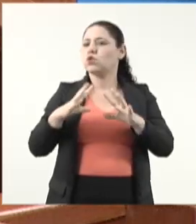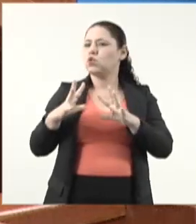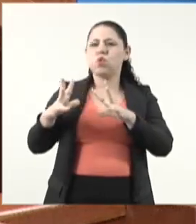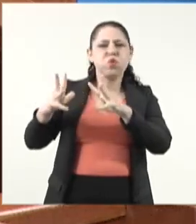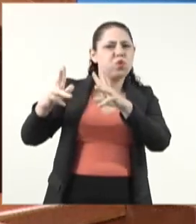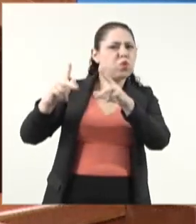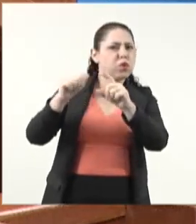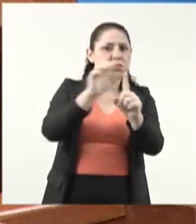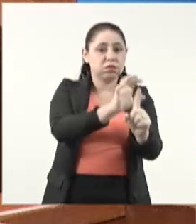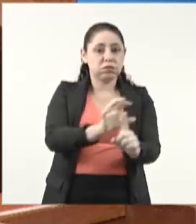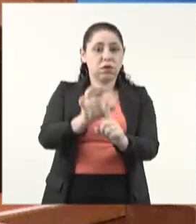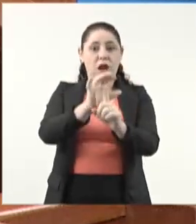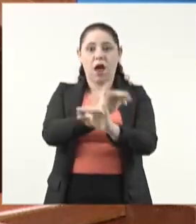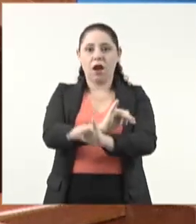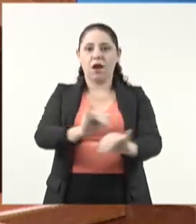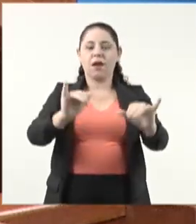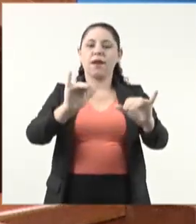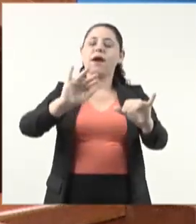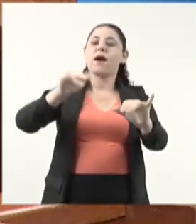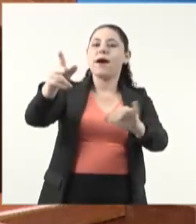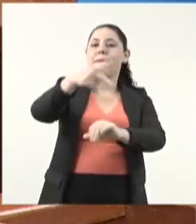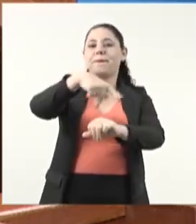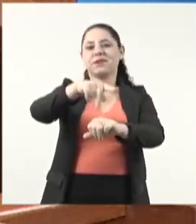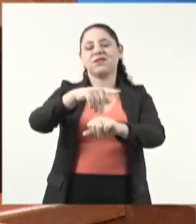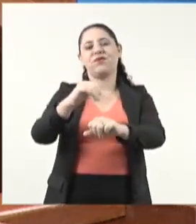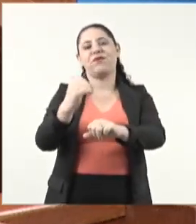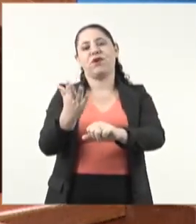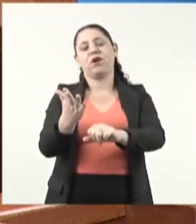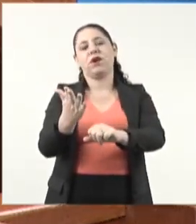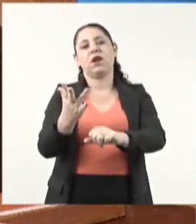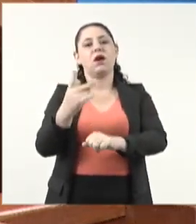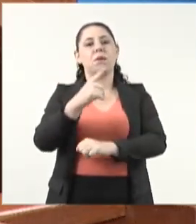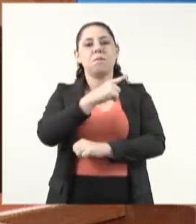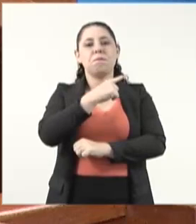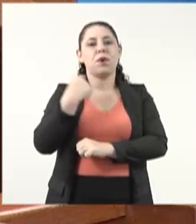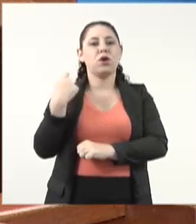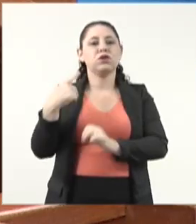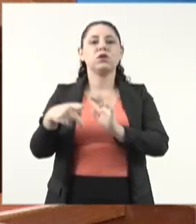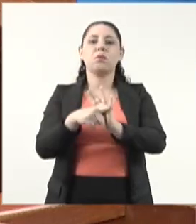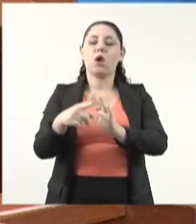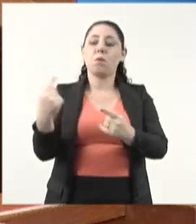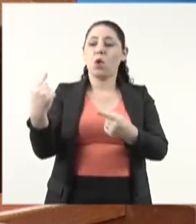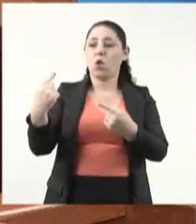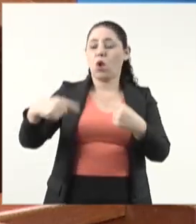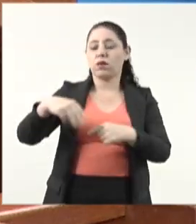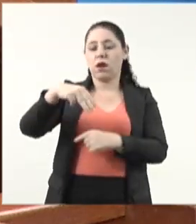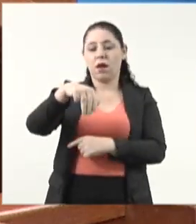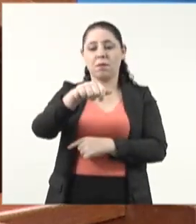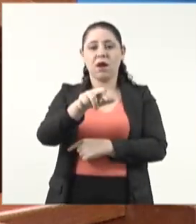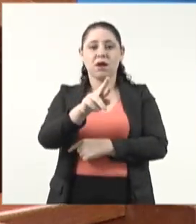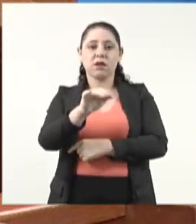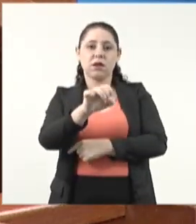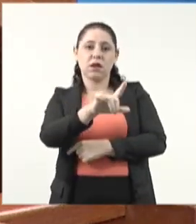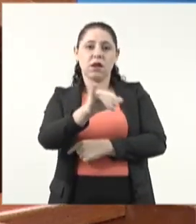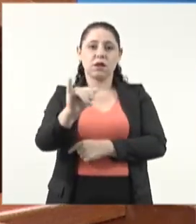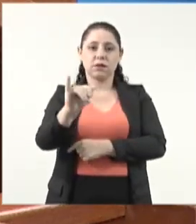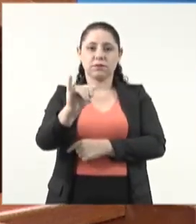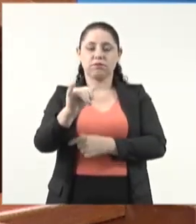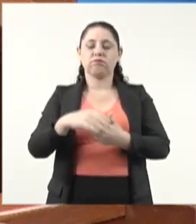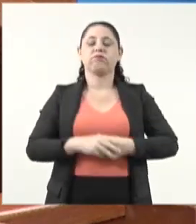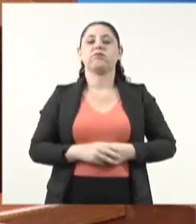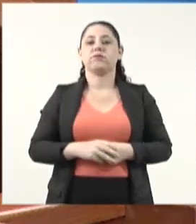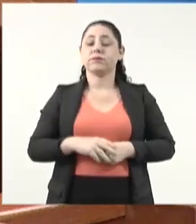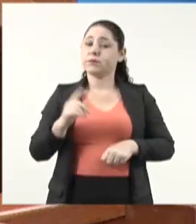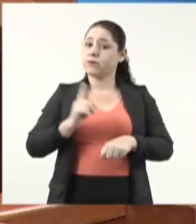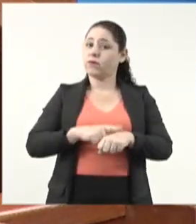toda a repercussão internacional no crime de homicídio, né, gravíssimo contra Marielle. Então, nós estamos,